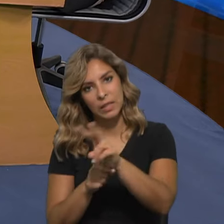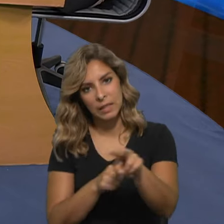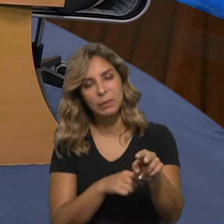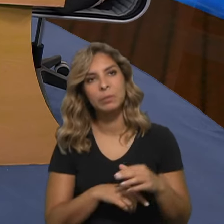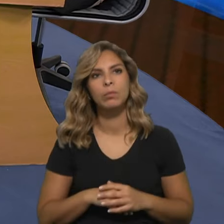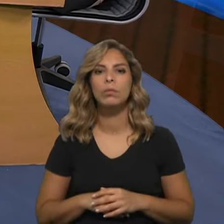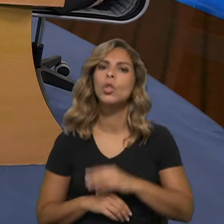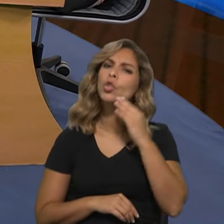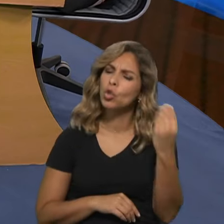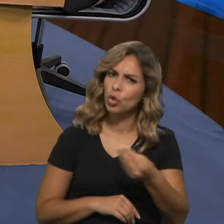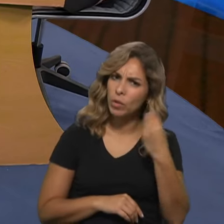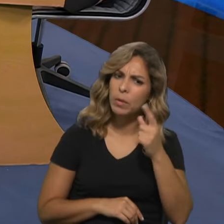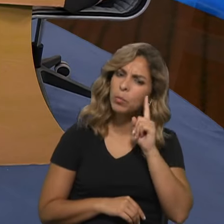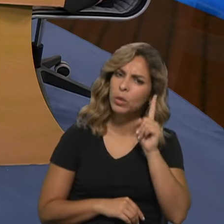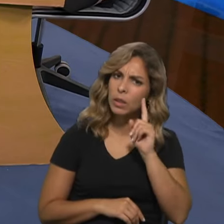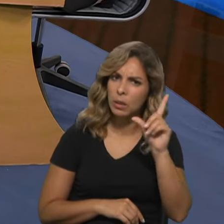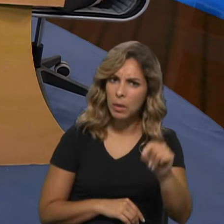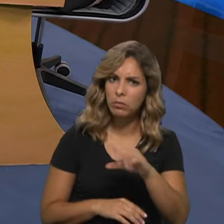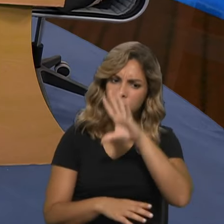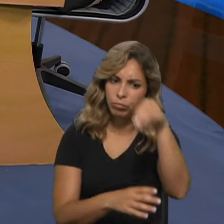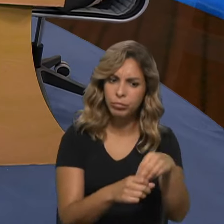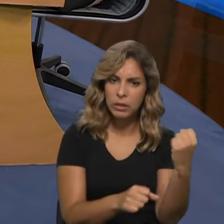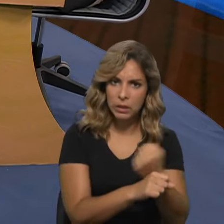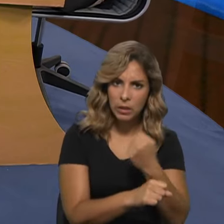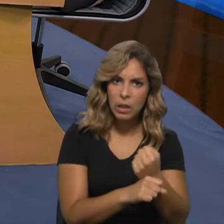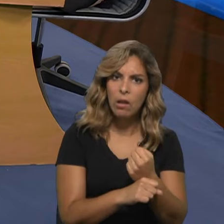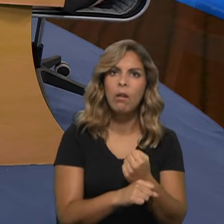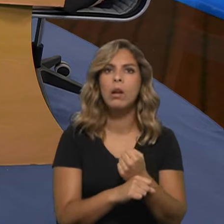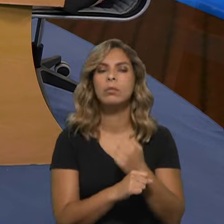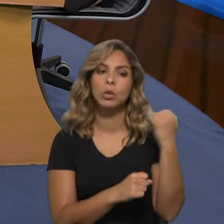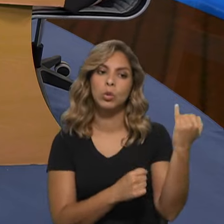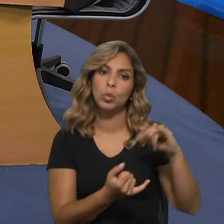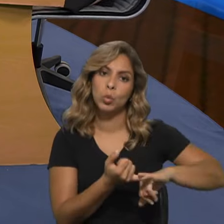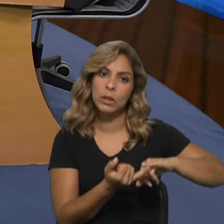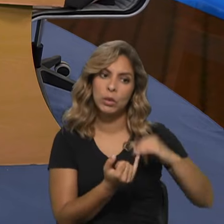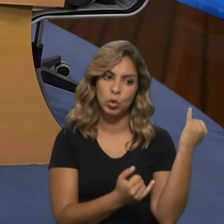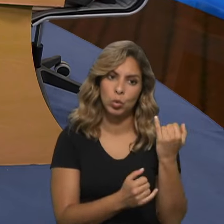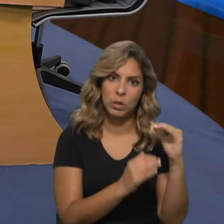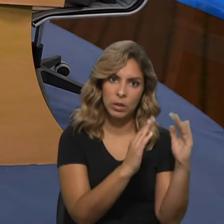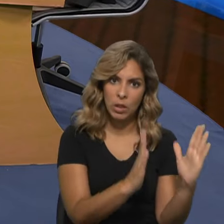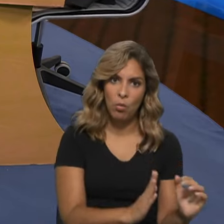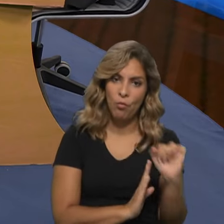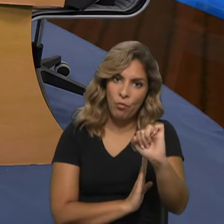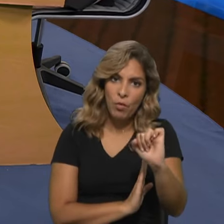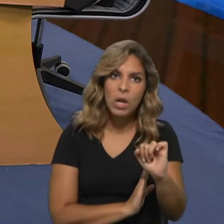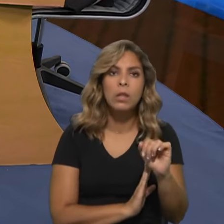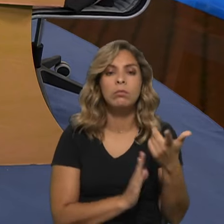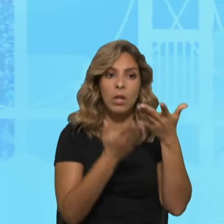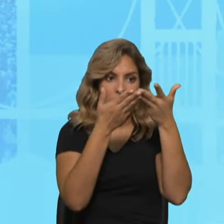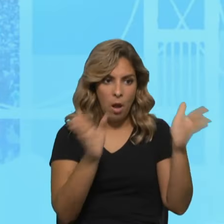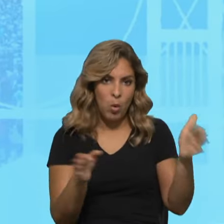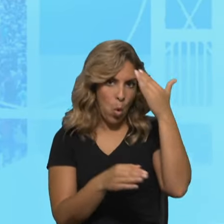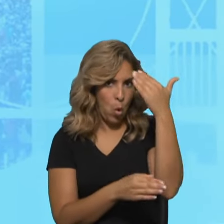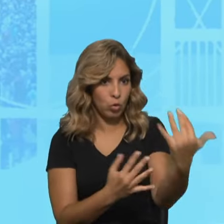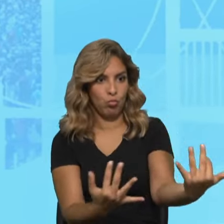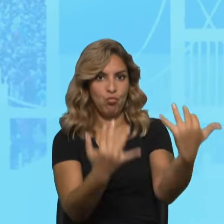também são importantes para os servitas de Fátima e a associação certamente estará aberta àqueles que quiserem prestar